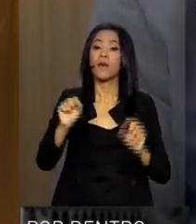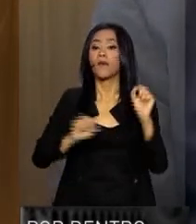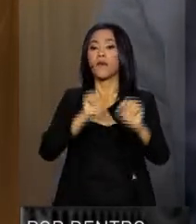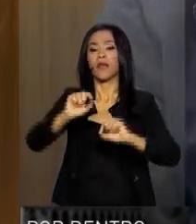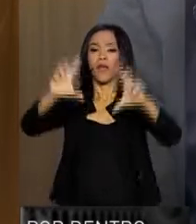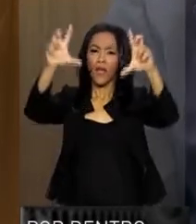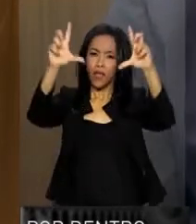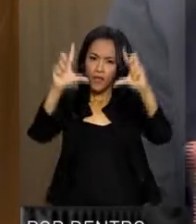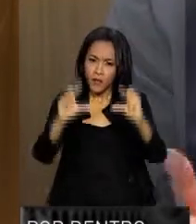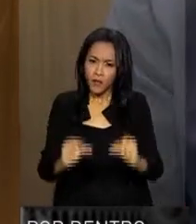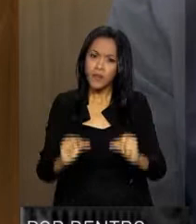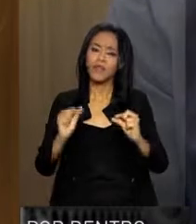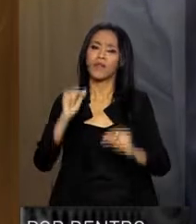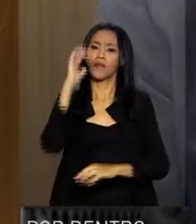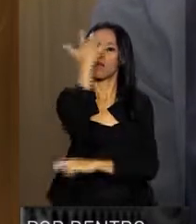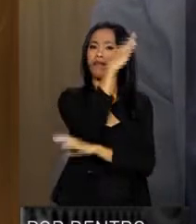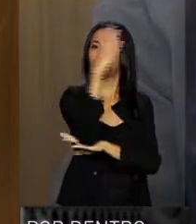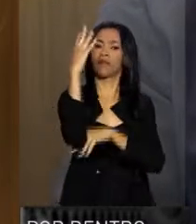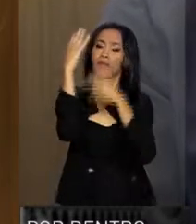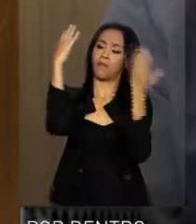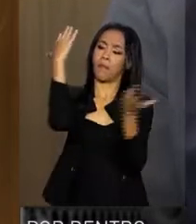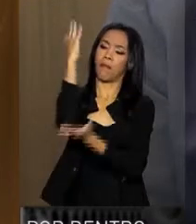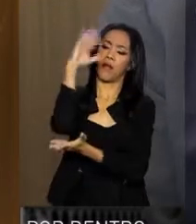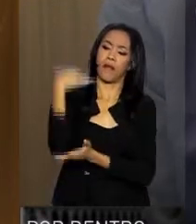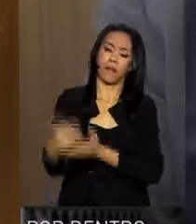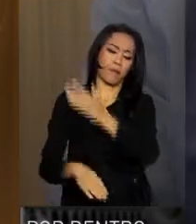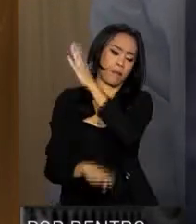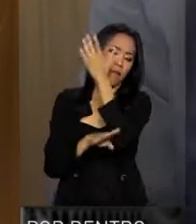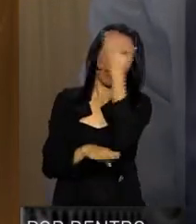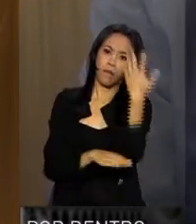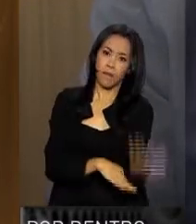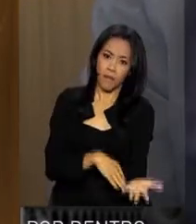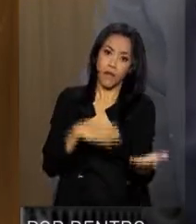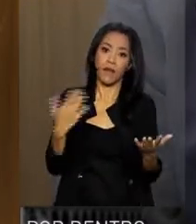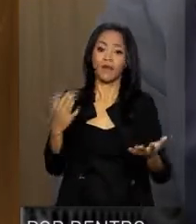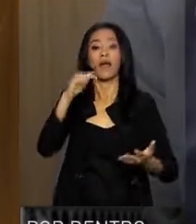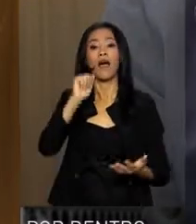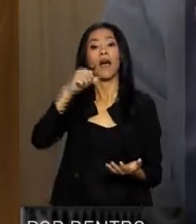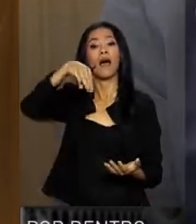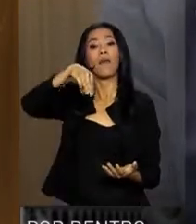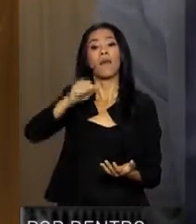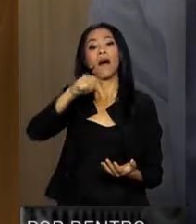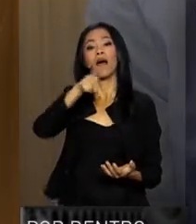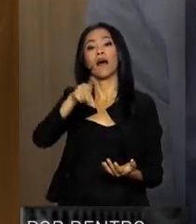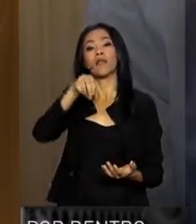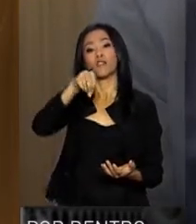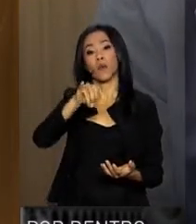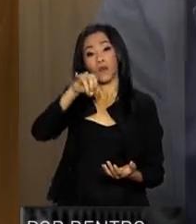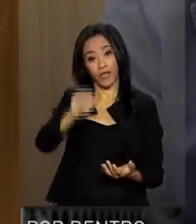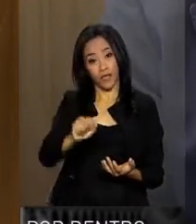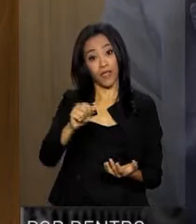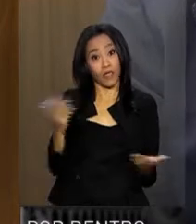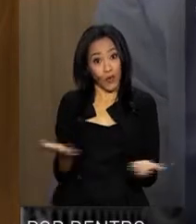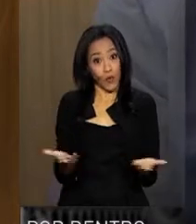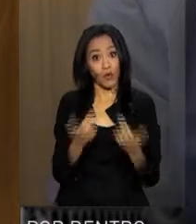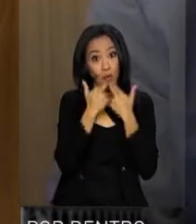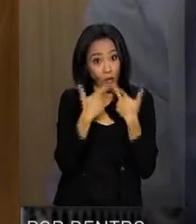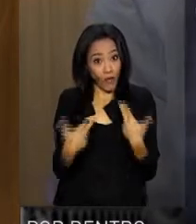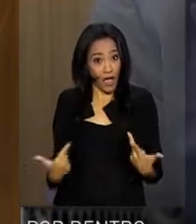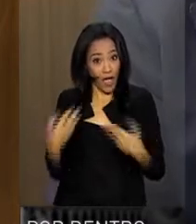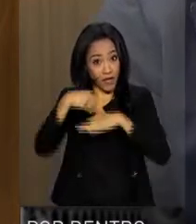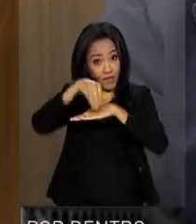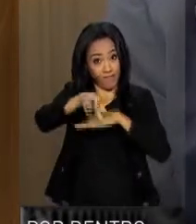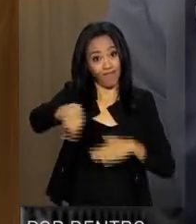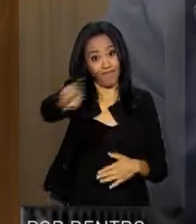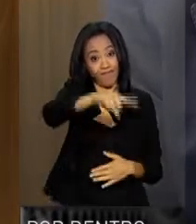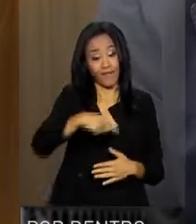desmatamento na amazônia que quero também dá aqui em primeira mão para os ouvintes é dizer que esse ano como o